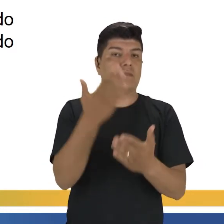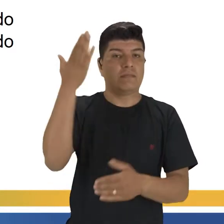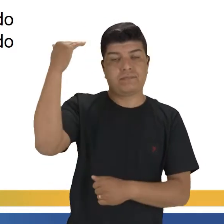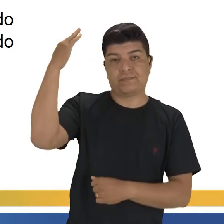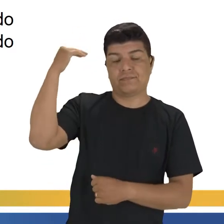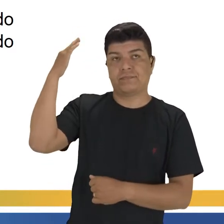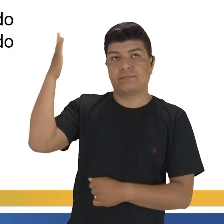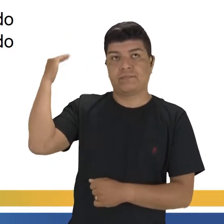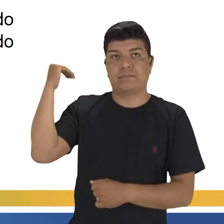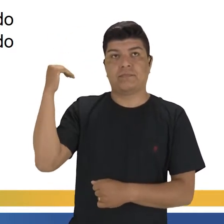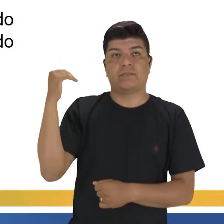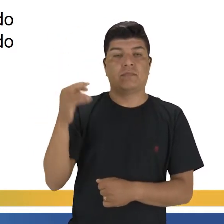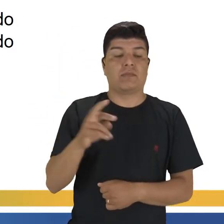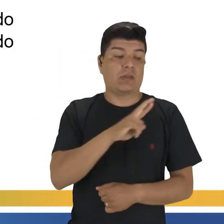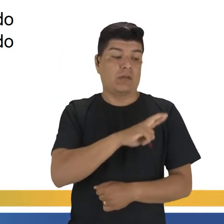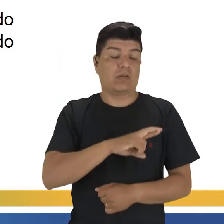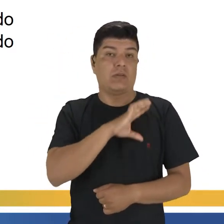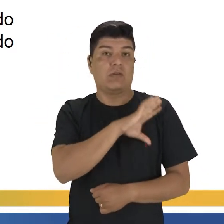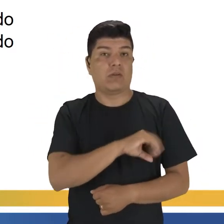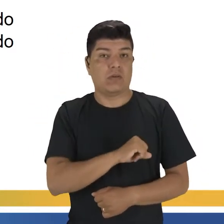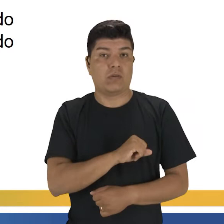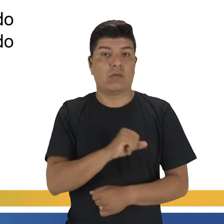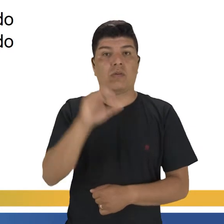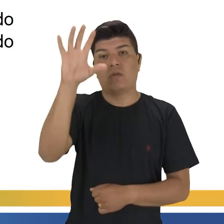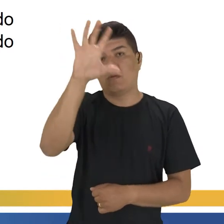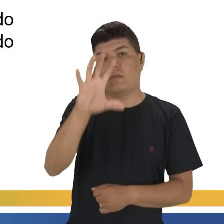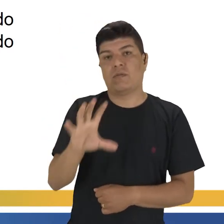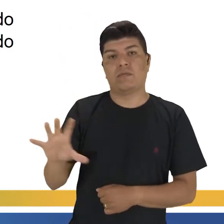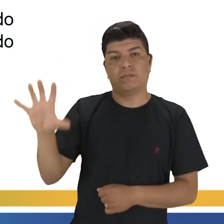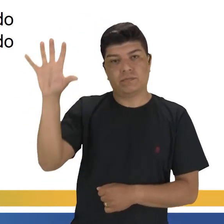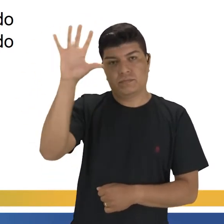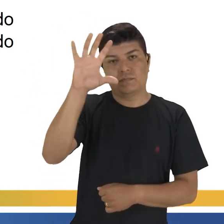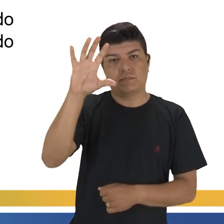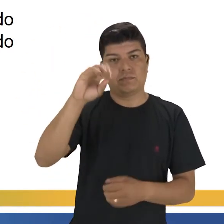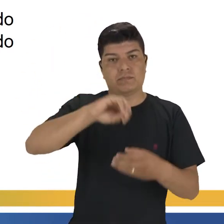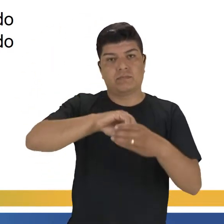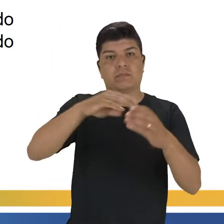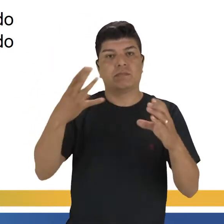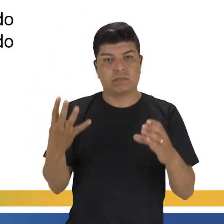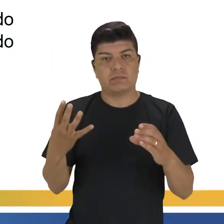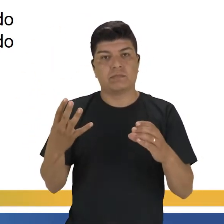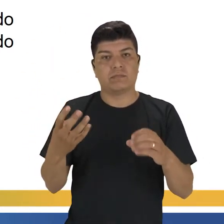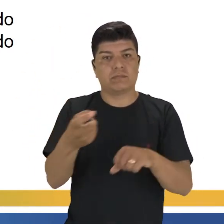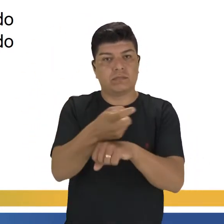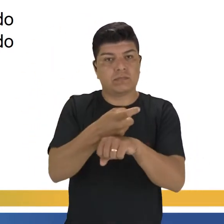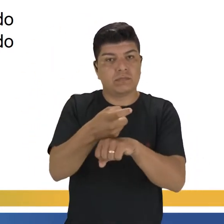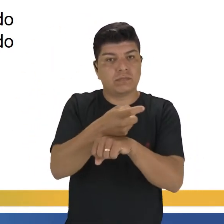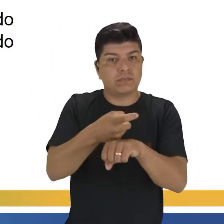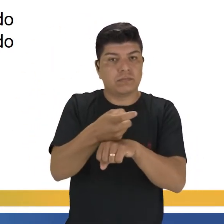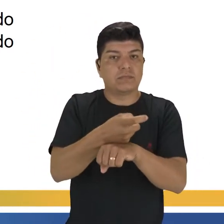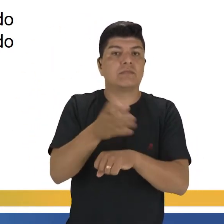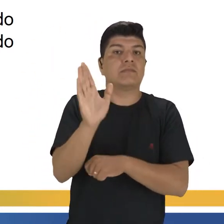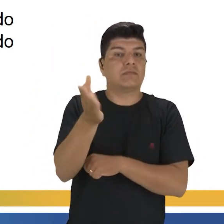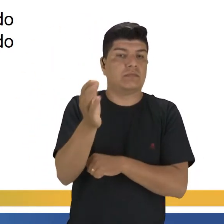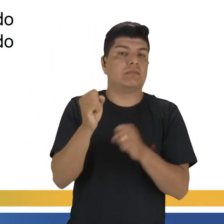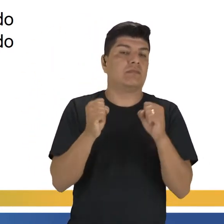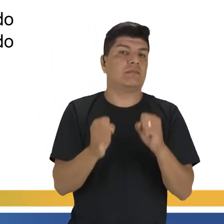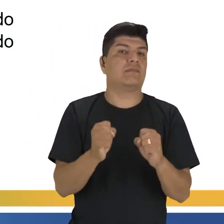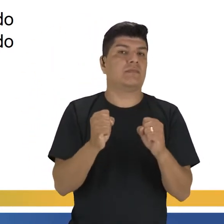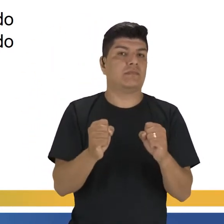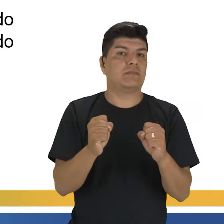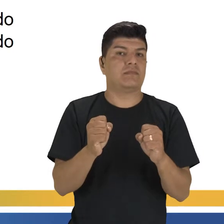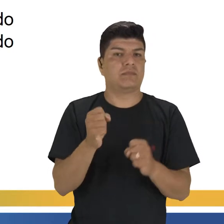é o romance regionalista. O nome, a característica aí, esse adjetivo regionalista já pode